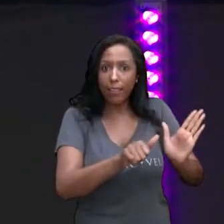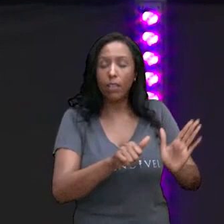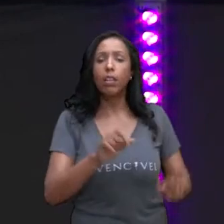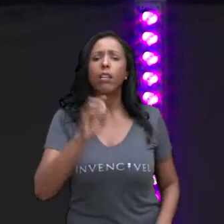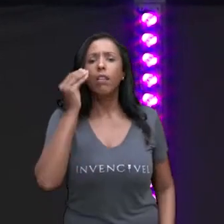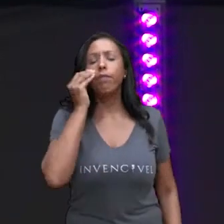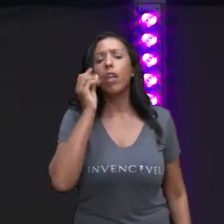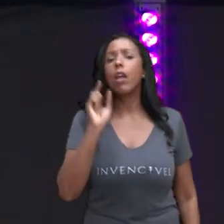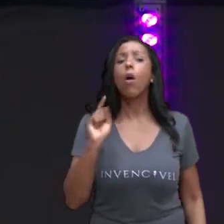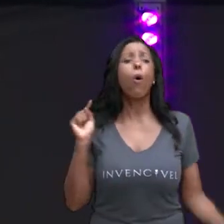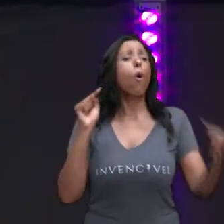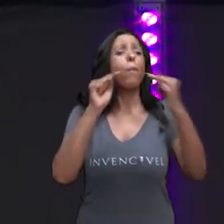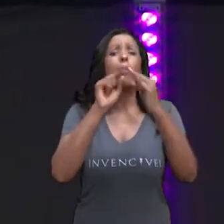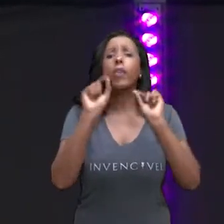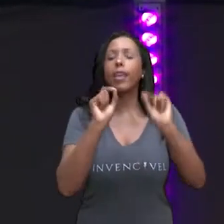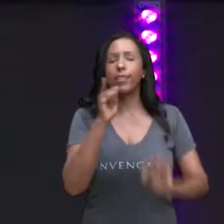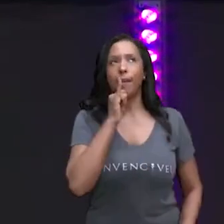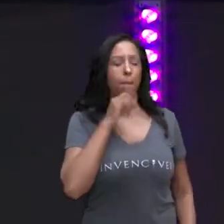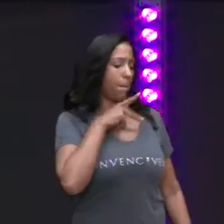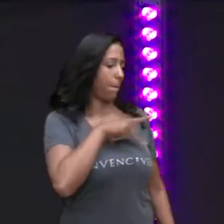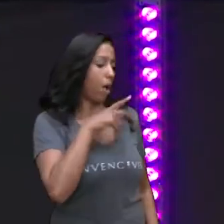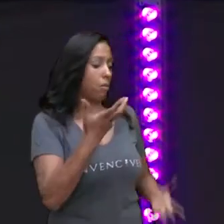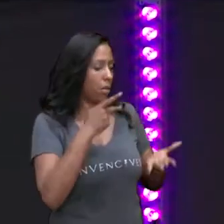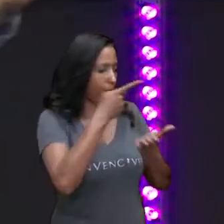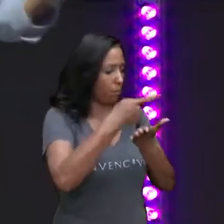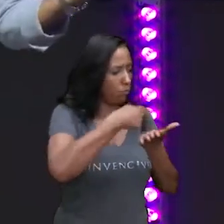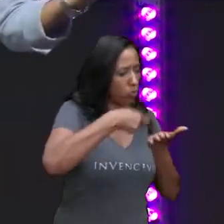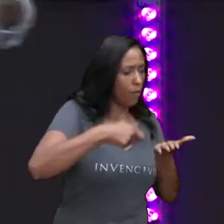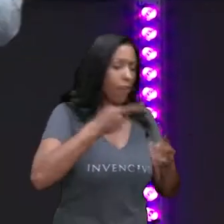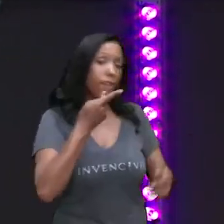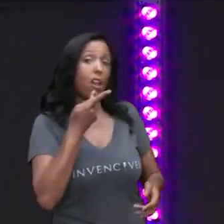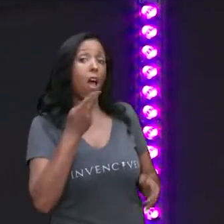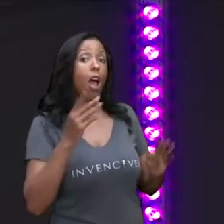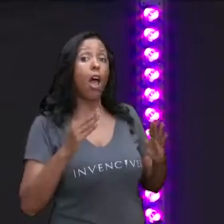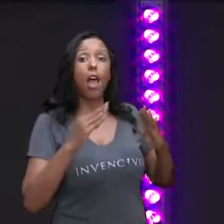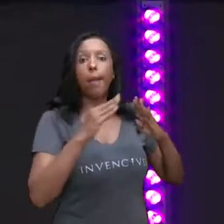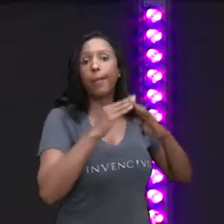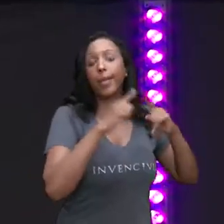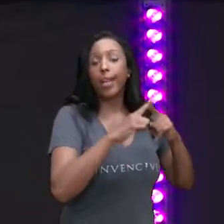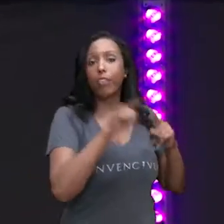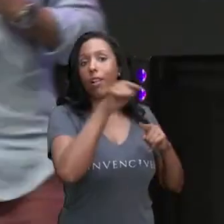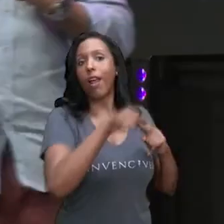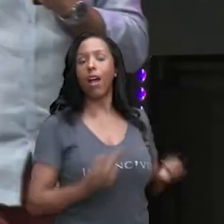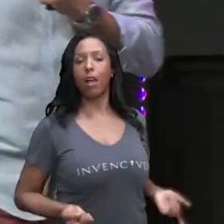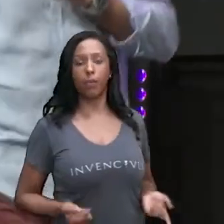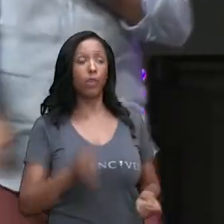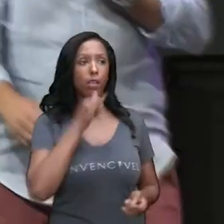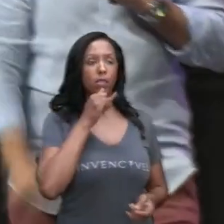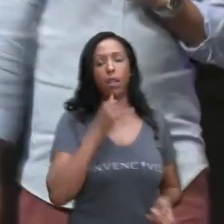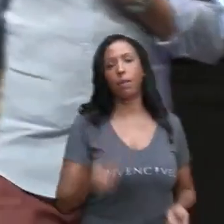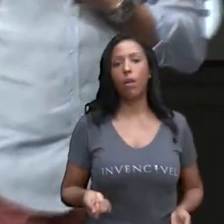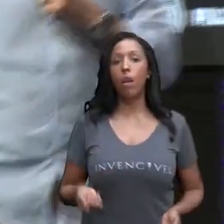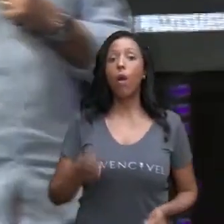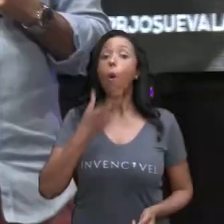sobre a população, o local para onde a carta foi enviada. Quando você lê isso, você entende melhor. Por exemplo, Paulo fala, mulher não